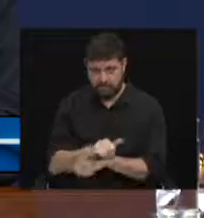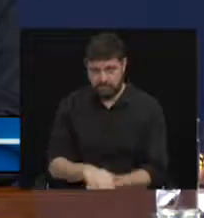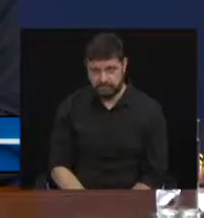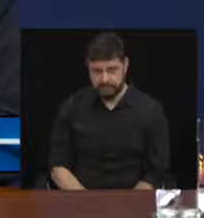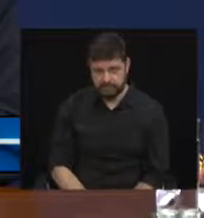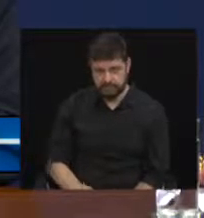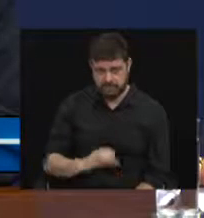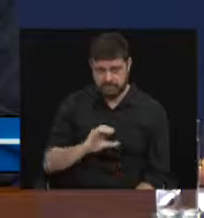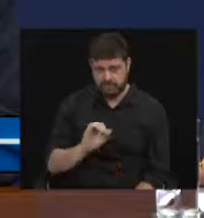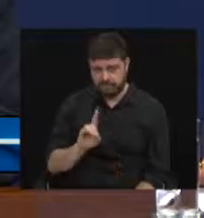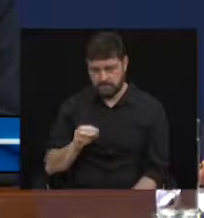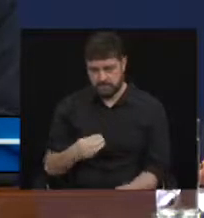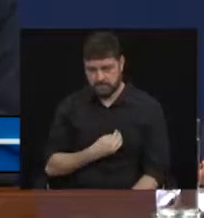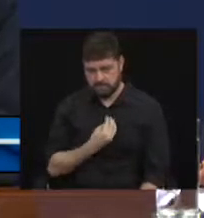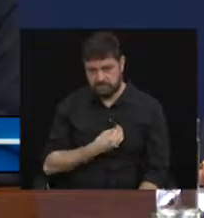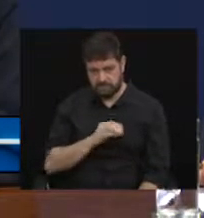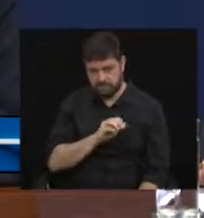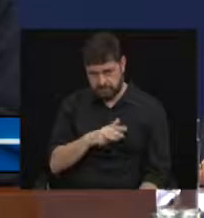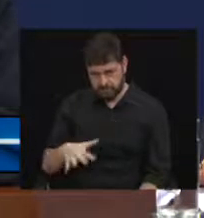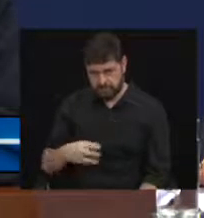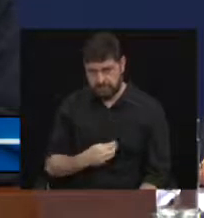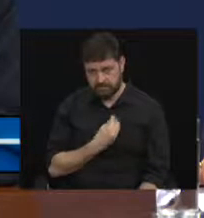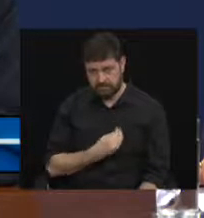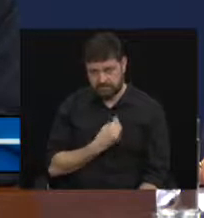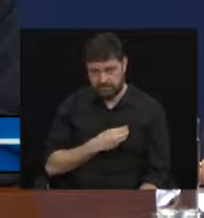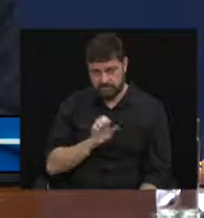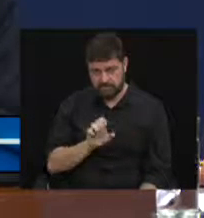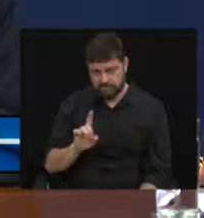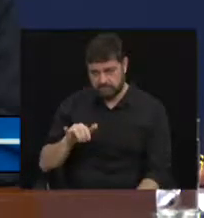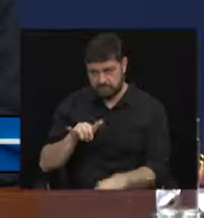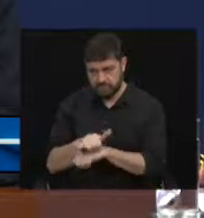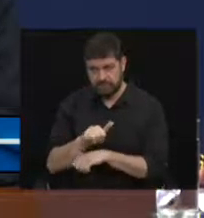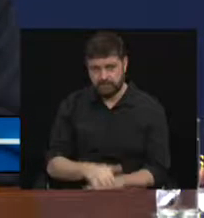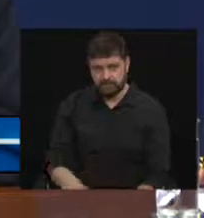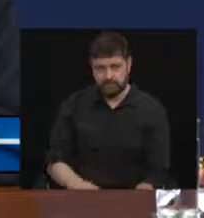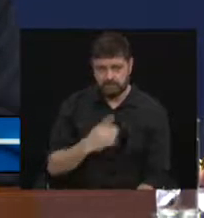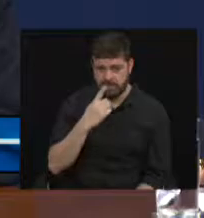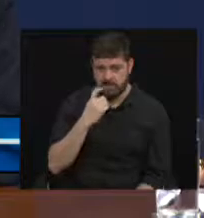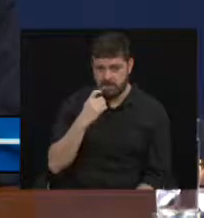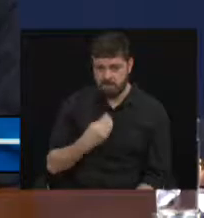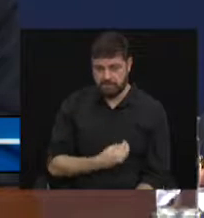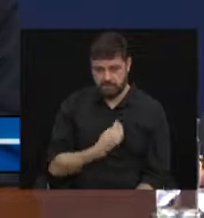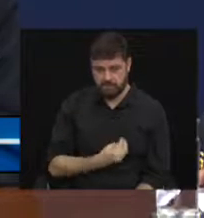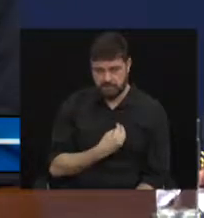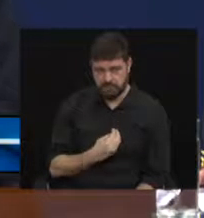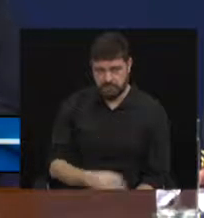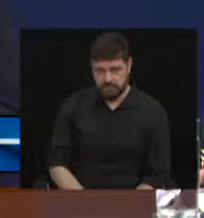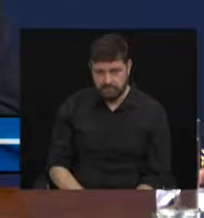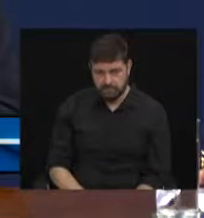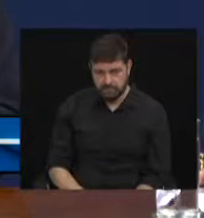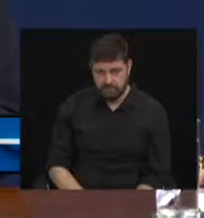hoje. Vereador André Von Zuben, ausente. Você vai marcar aí?